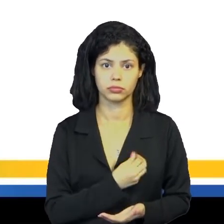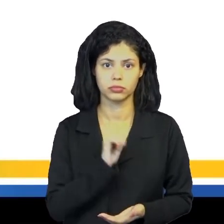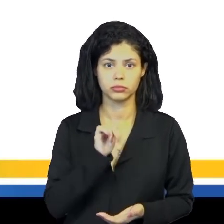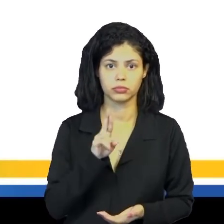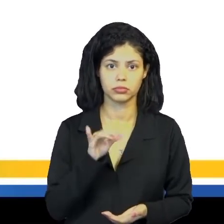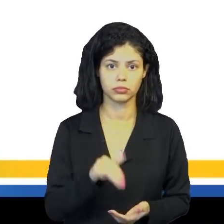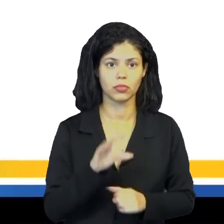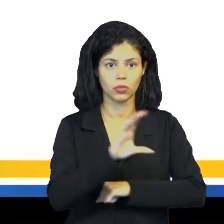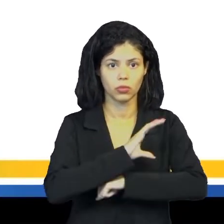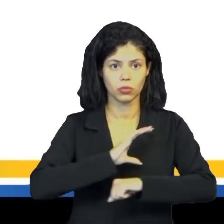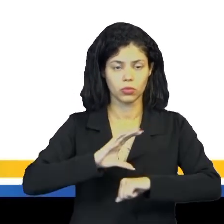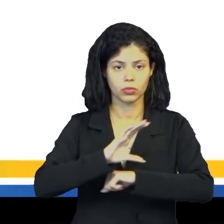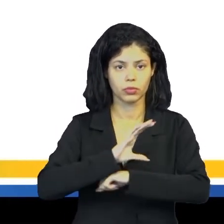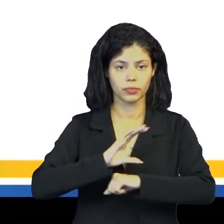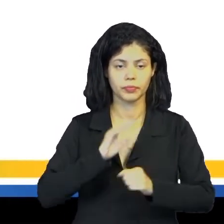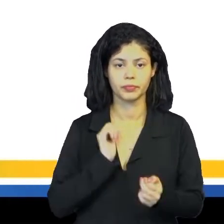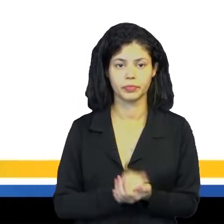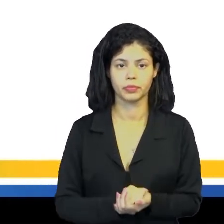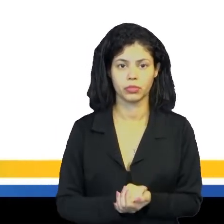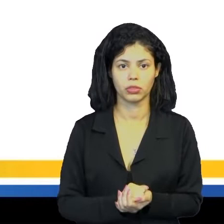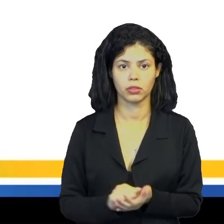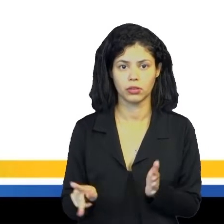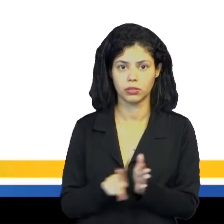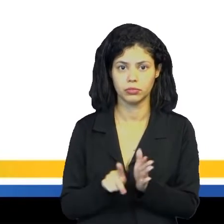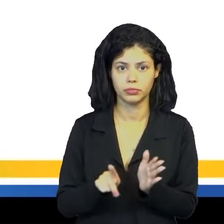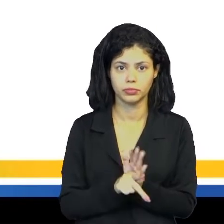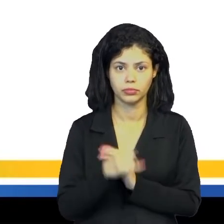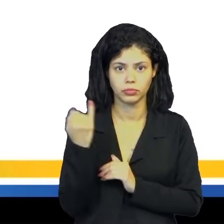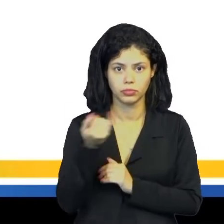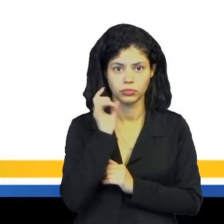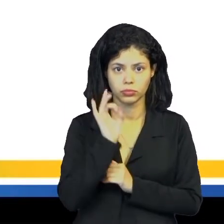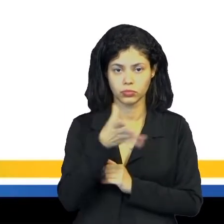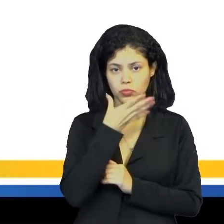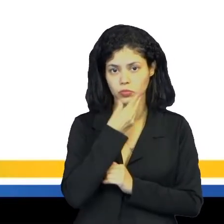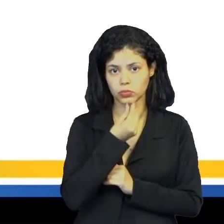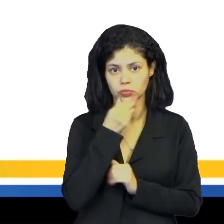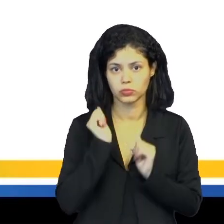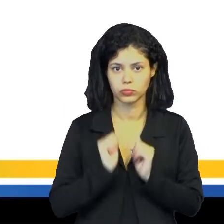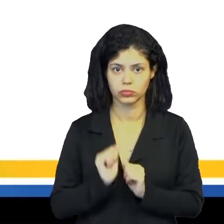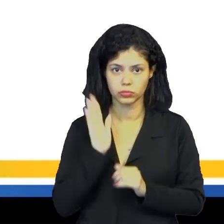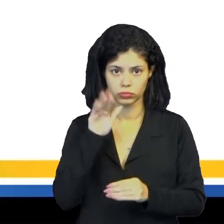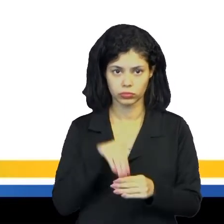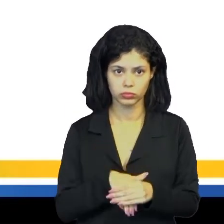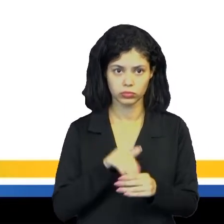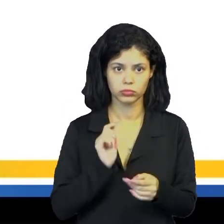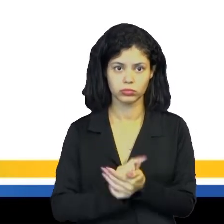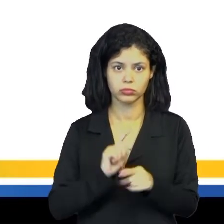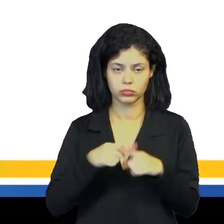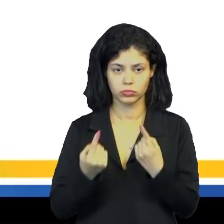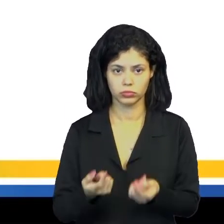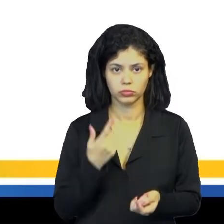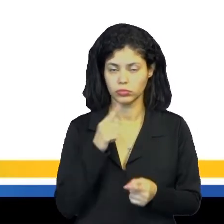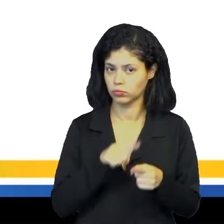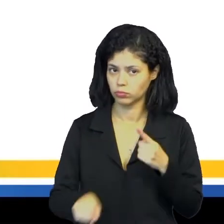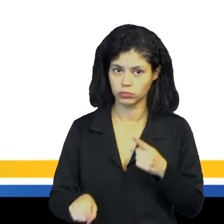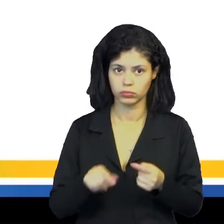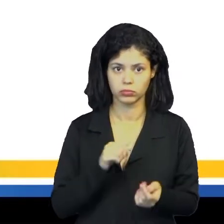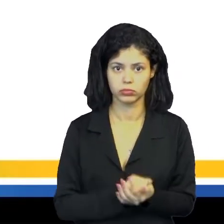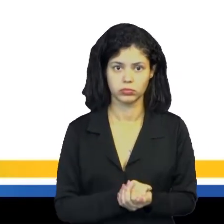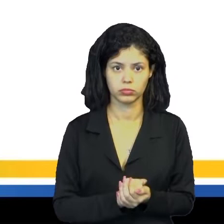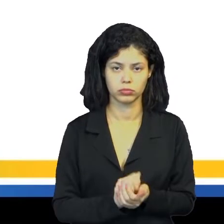pois a Constituição, ela especificava que somente os homens podiam votar, mas não